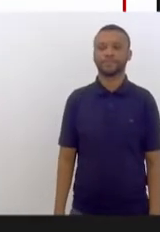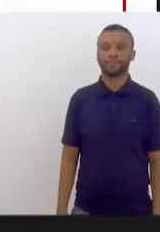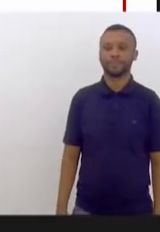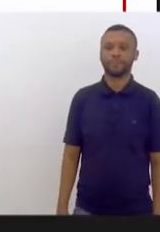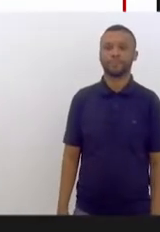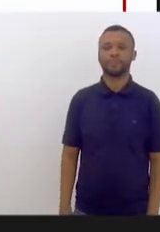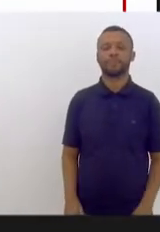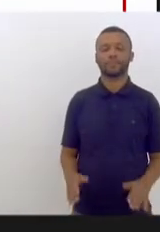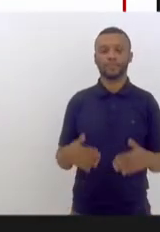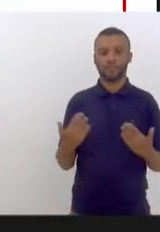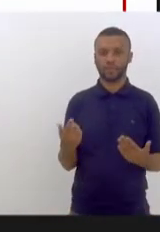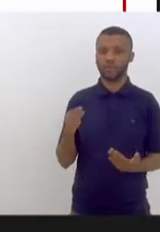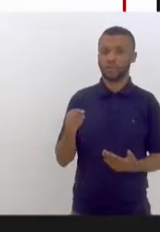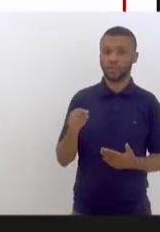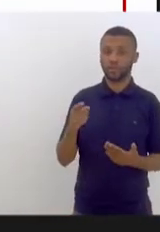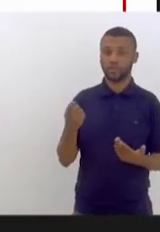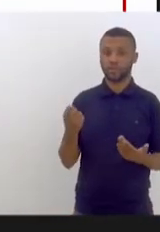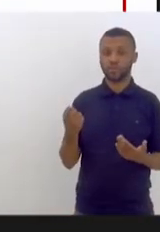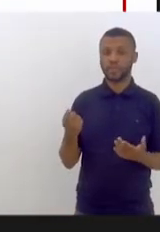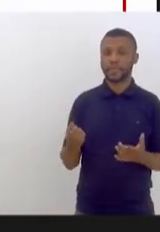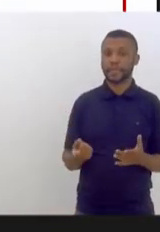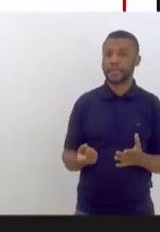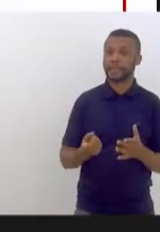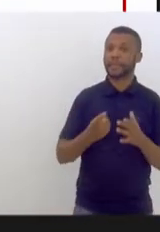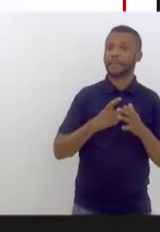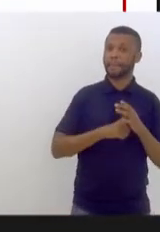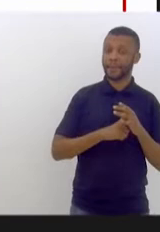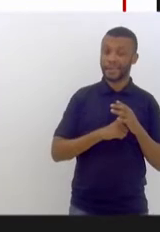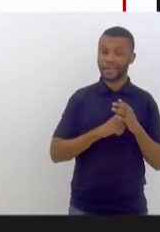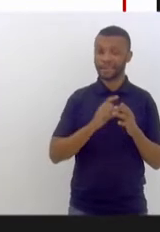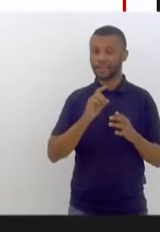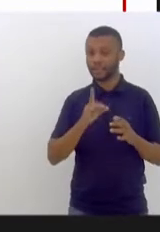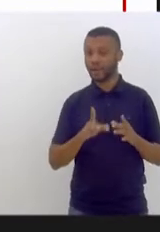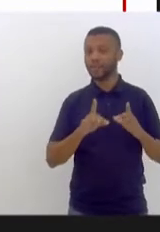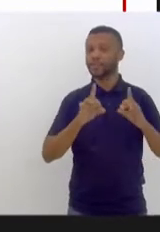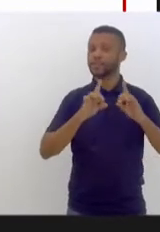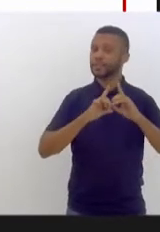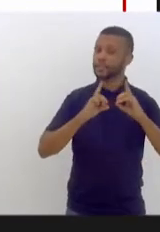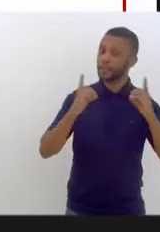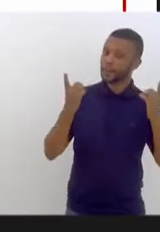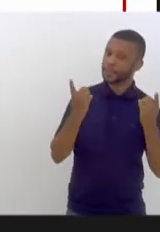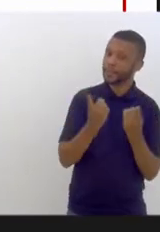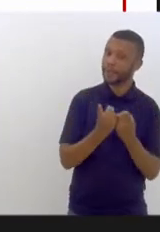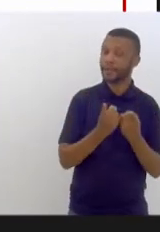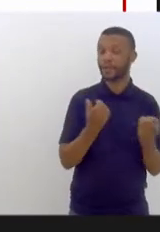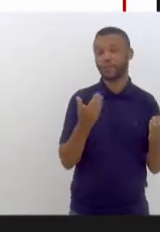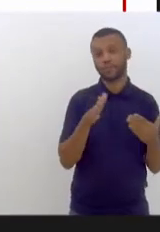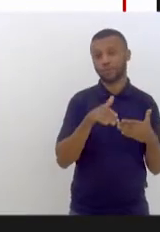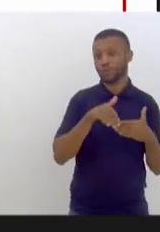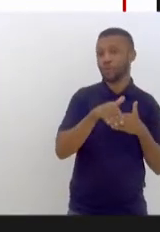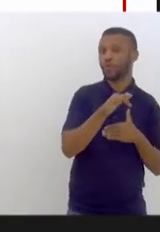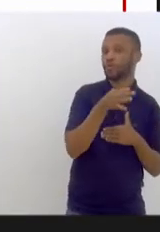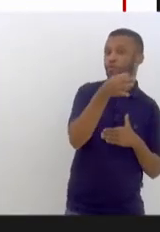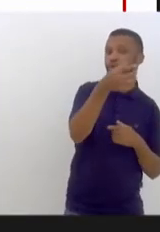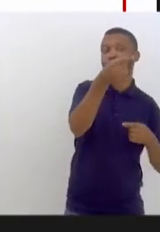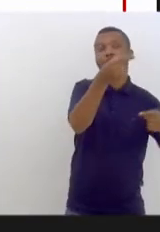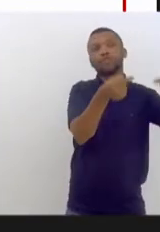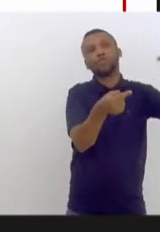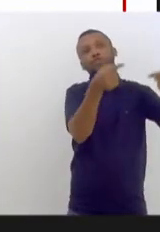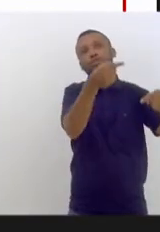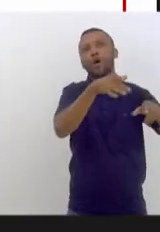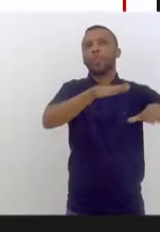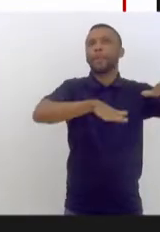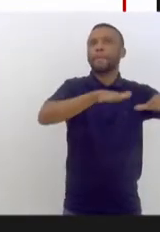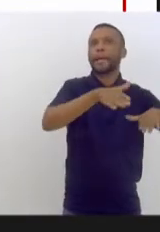Isso não depende de repartição futura, isso não depende de discussão do índice